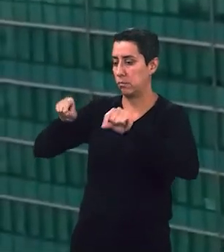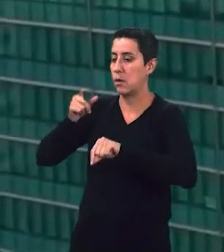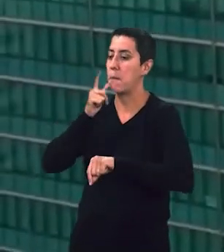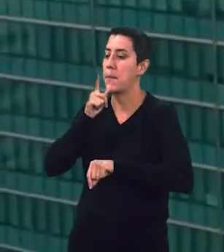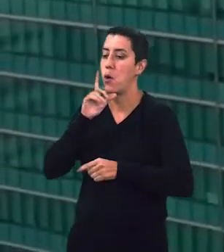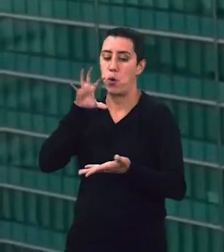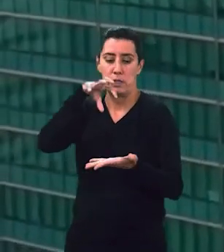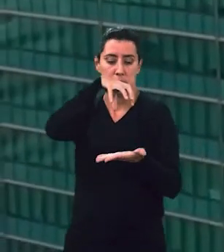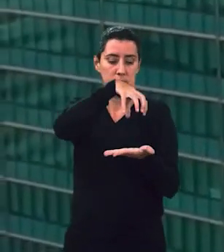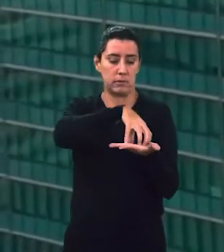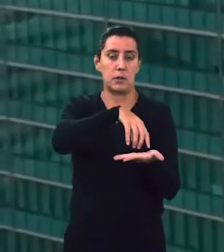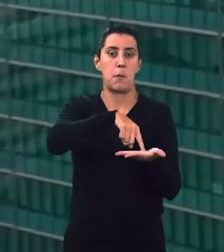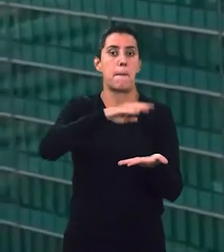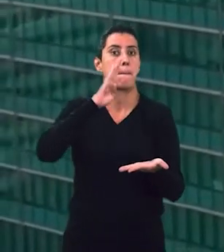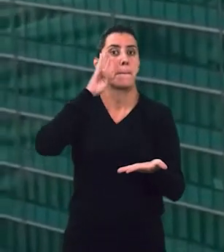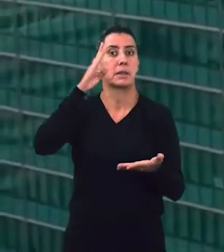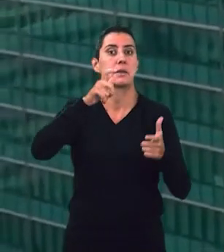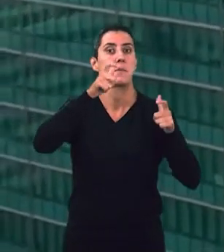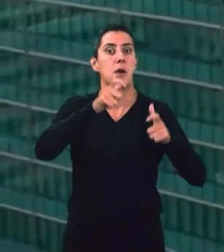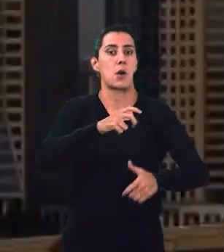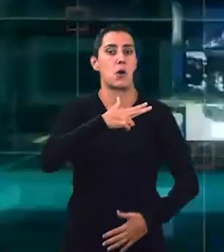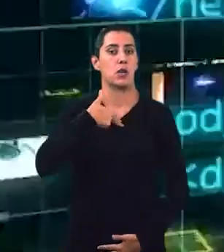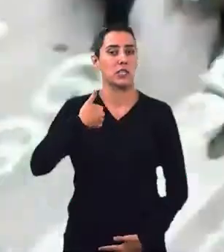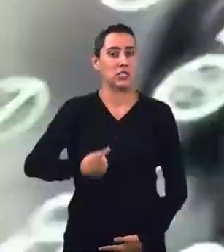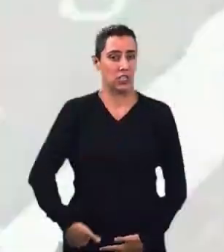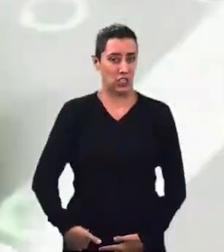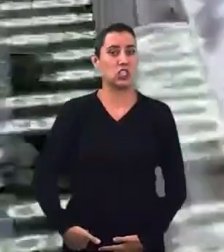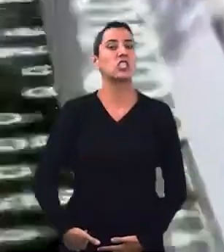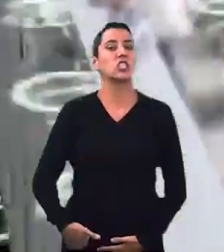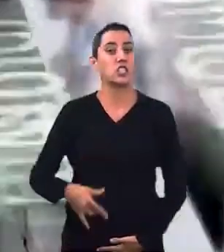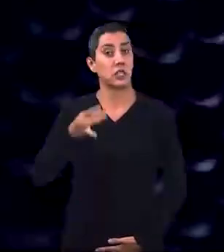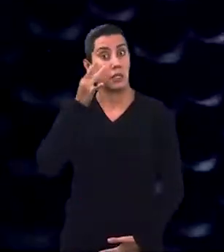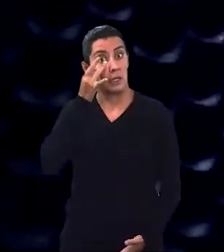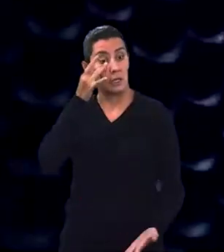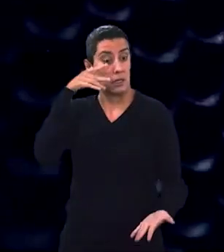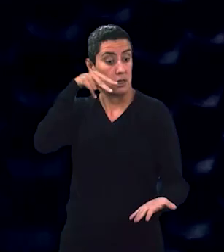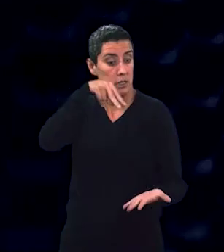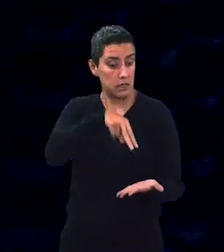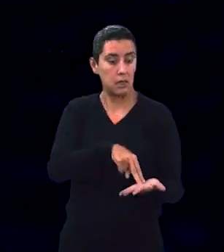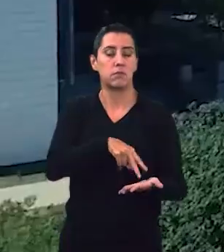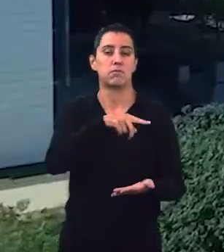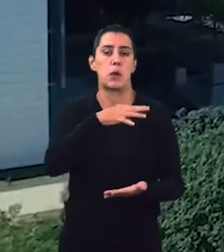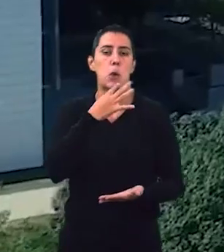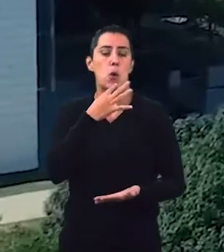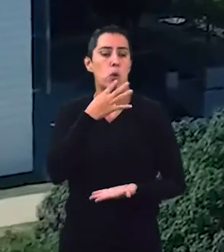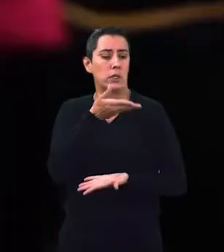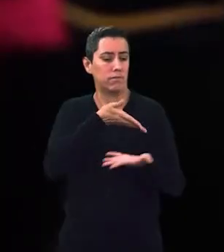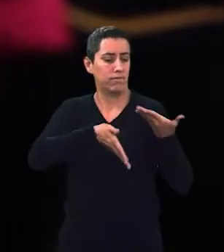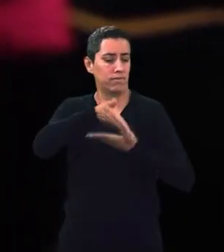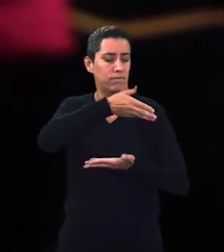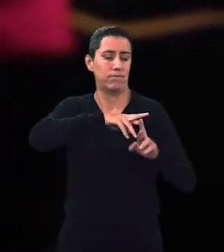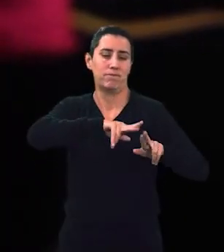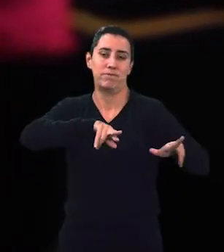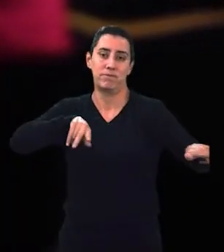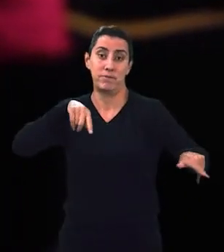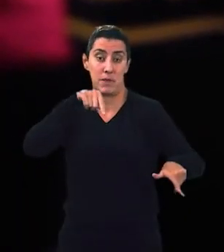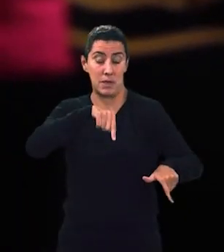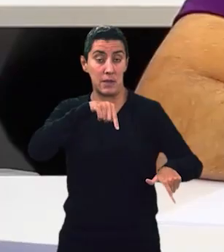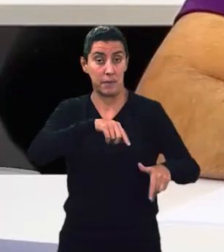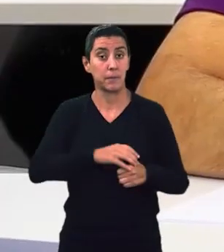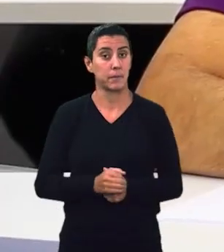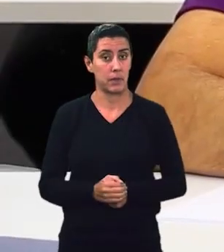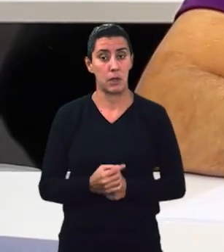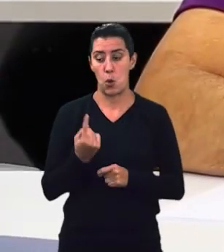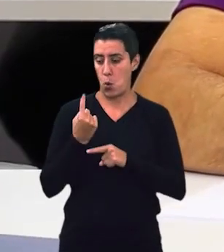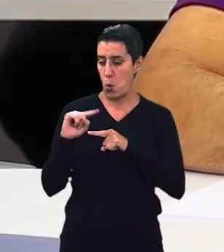da Huawei, na China, onde eles têm a oportunidade de vivenciar um ambiente de negócios global. Somente na última